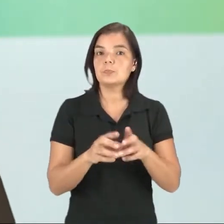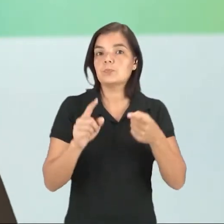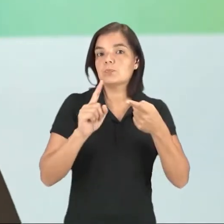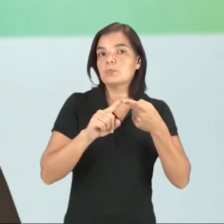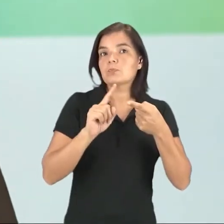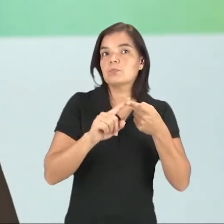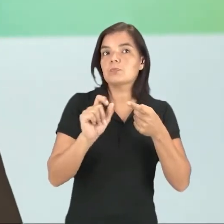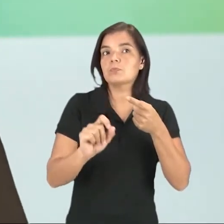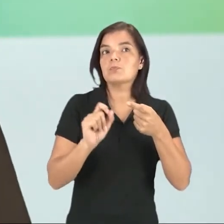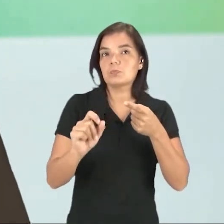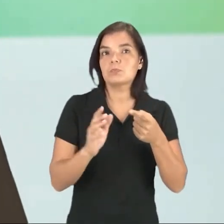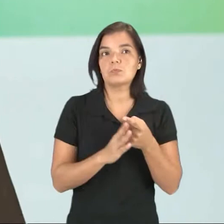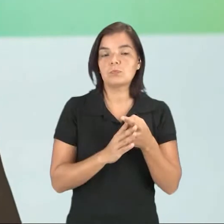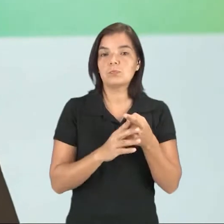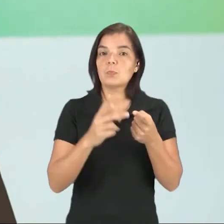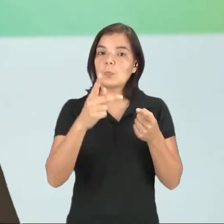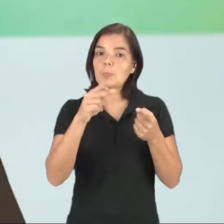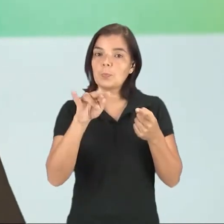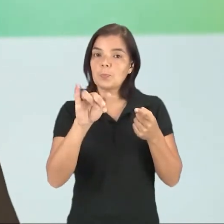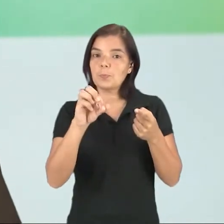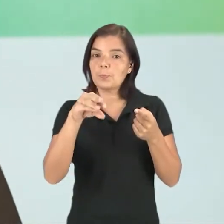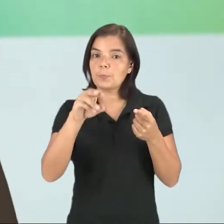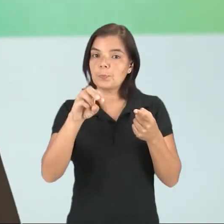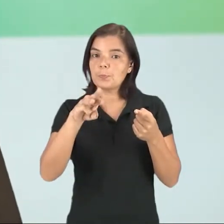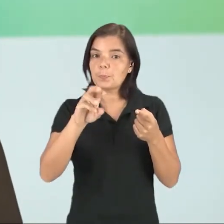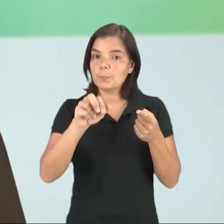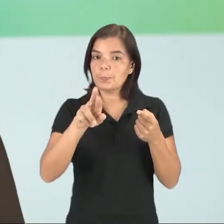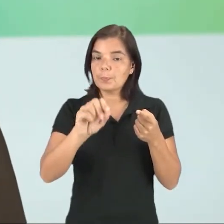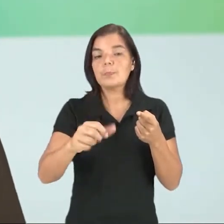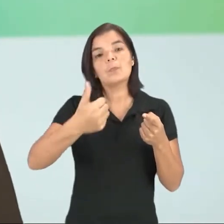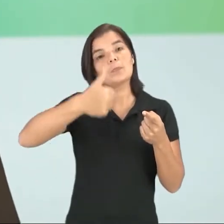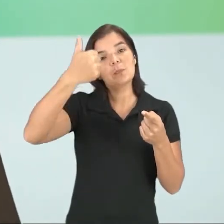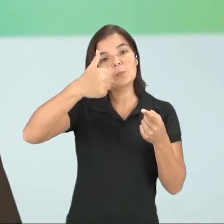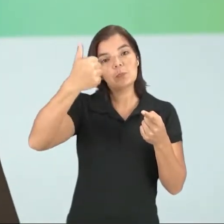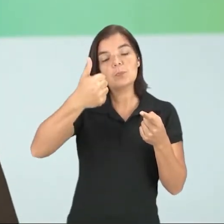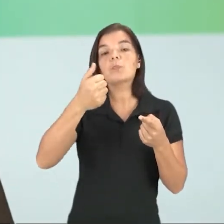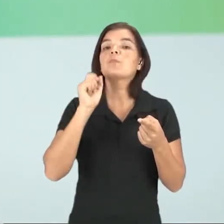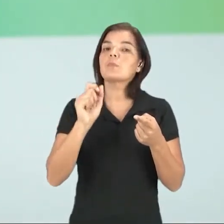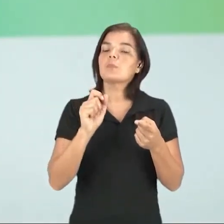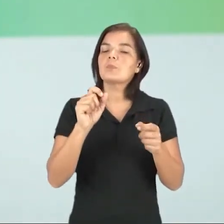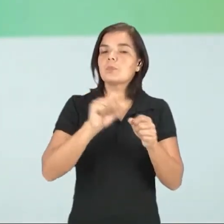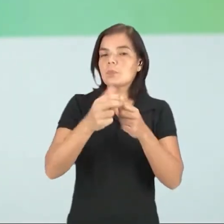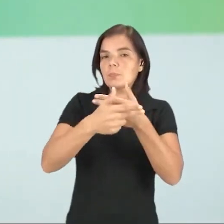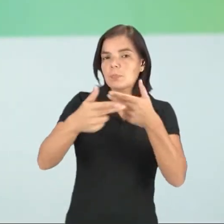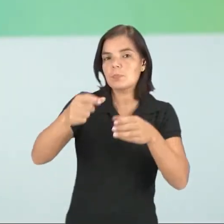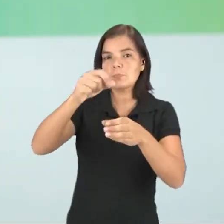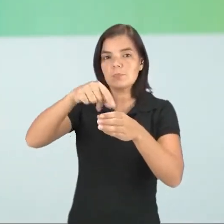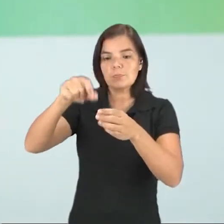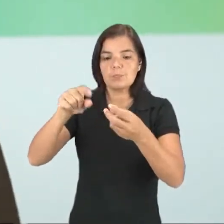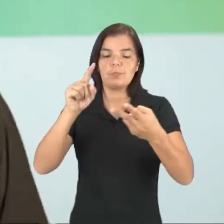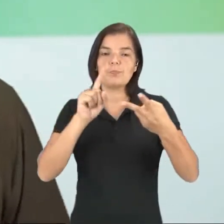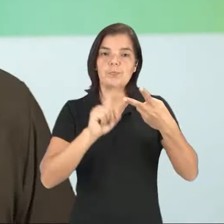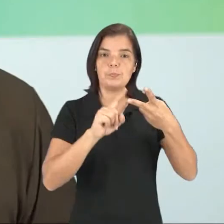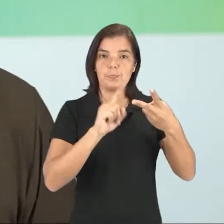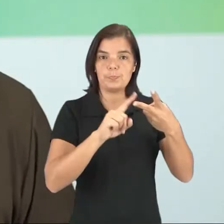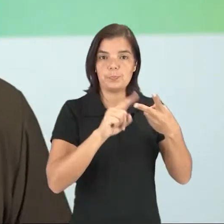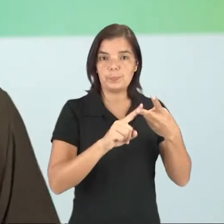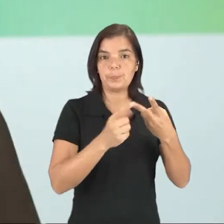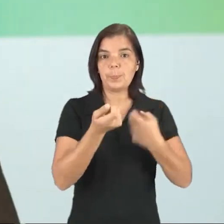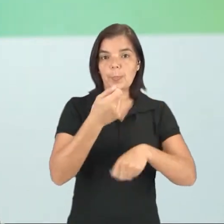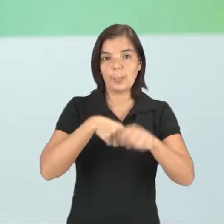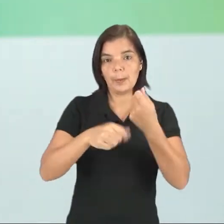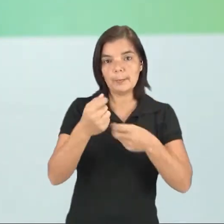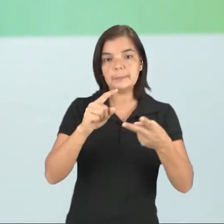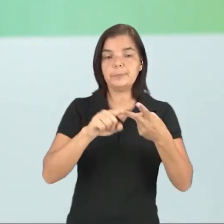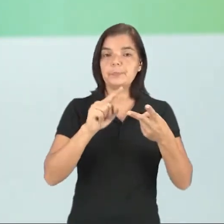primeira etapa é o setor primário, né? O setor primário pelo meio de produção rural. Já a outra etapa do agronegócio é o